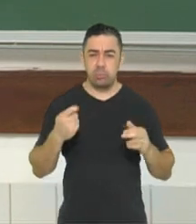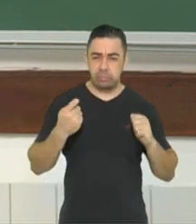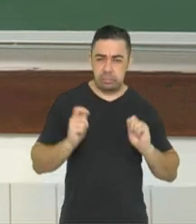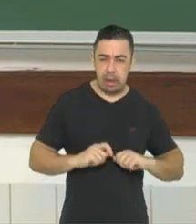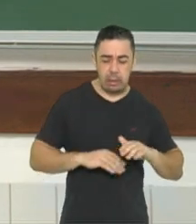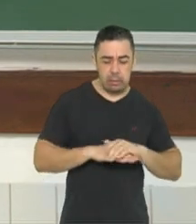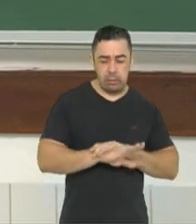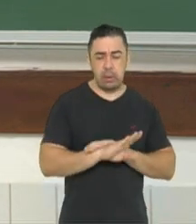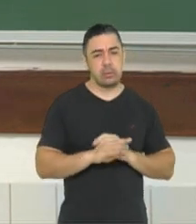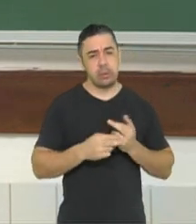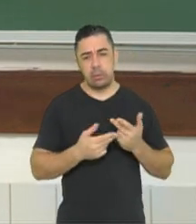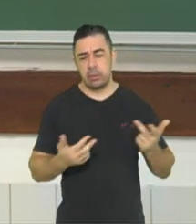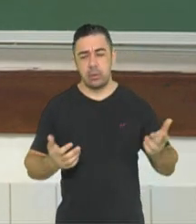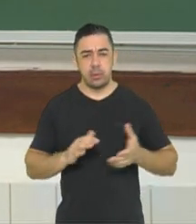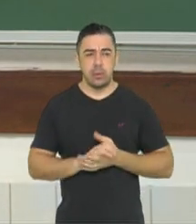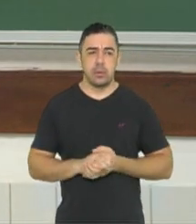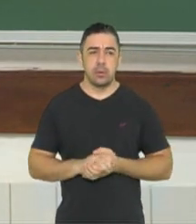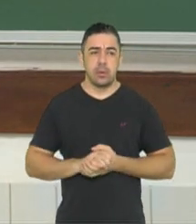de armazenamento.